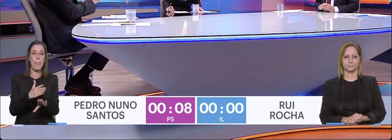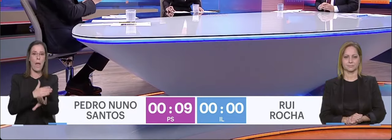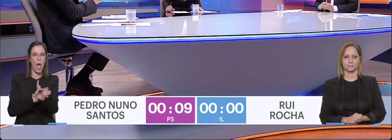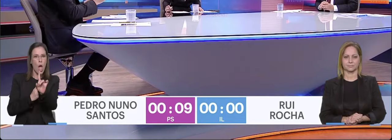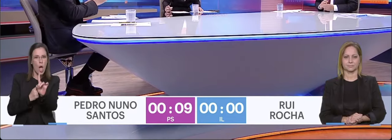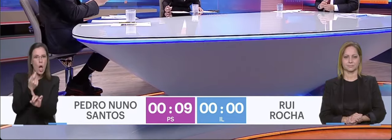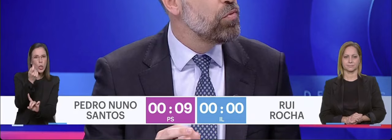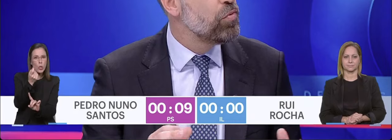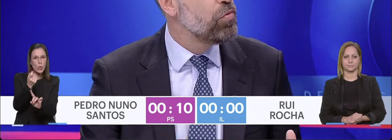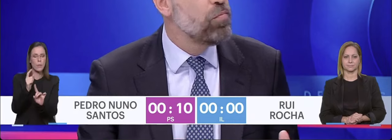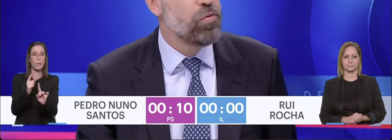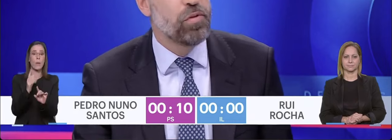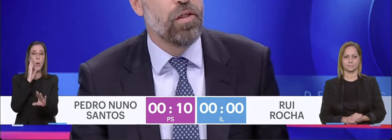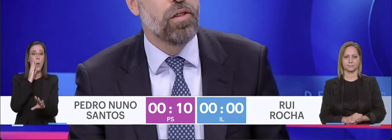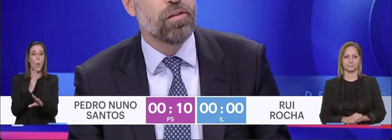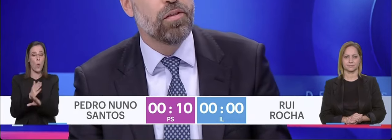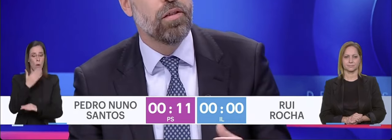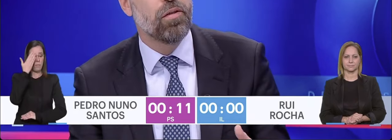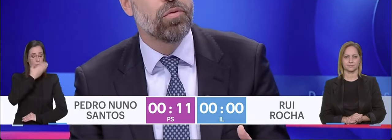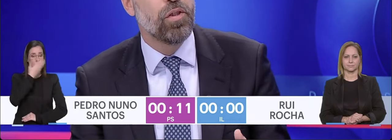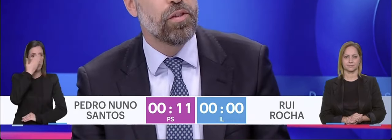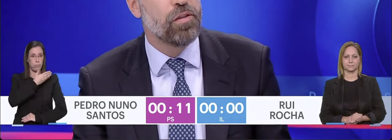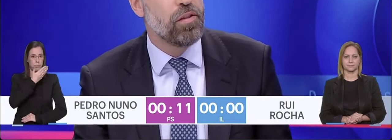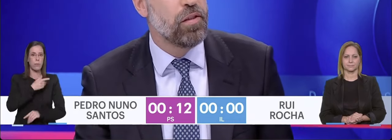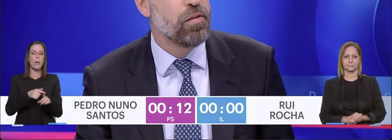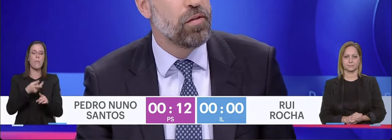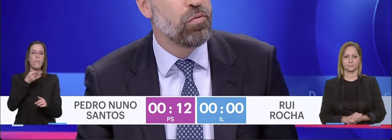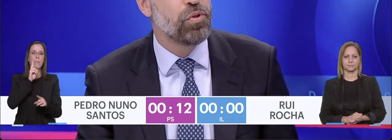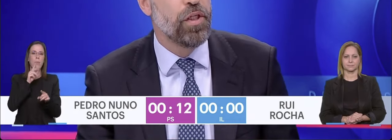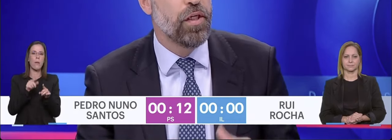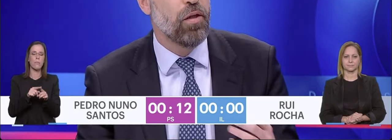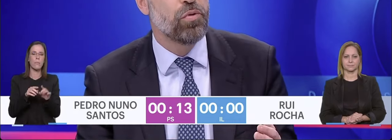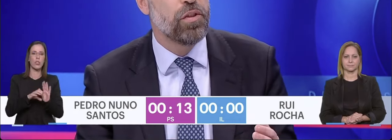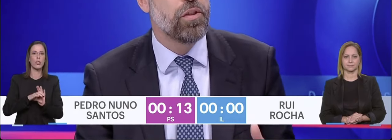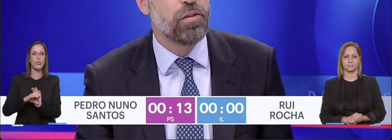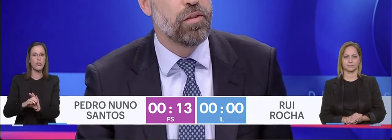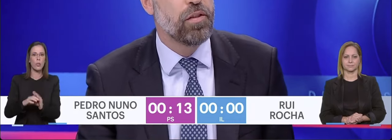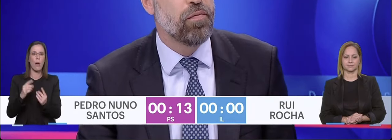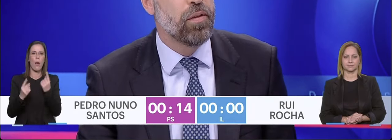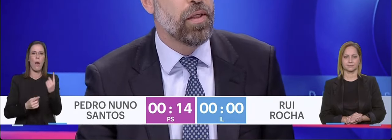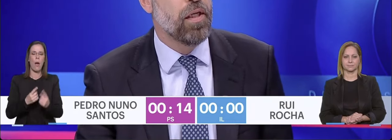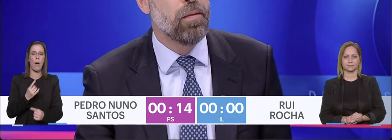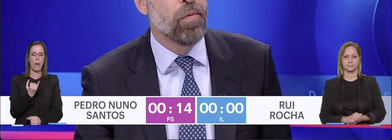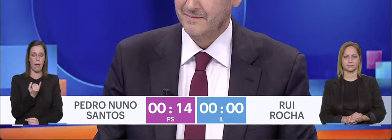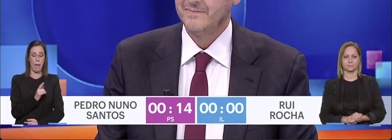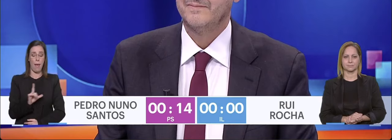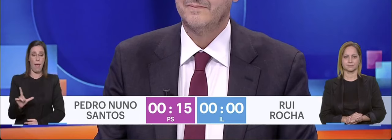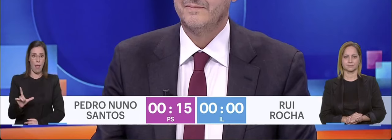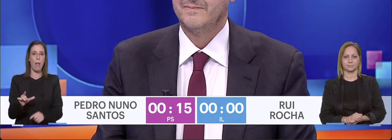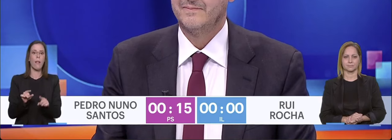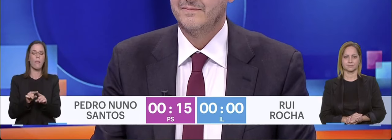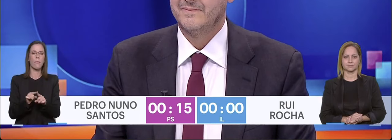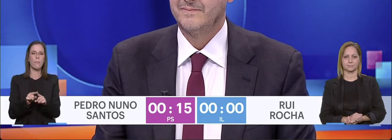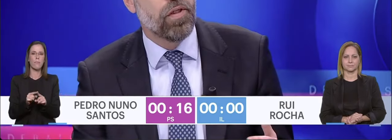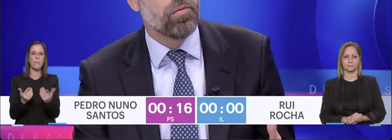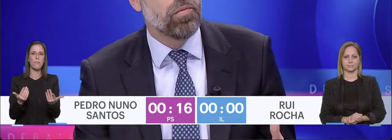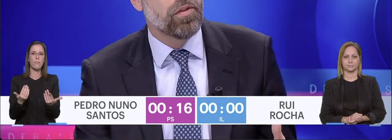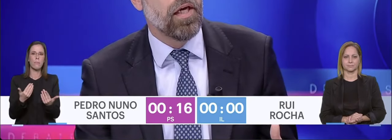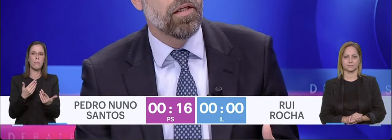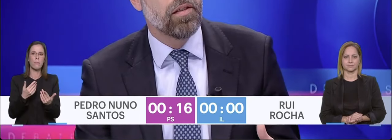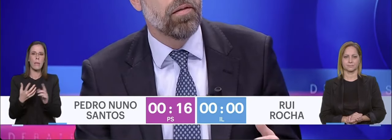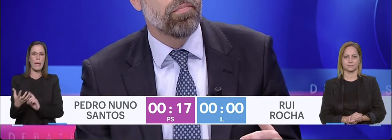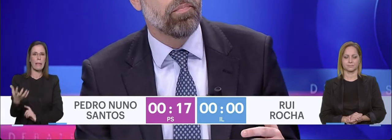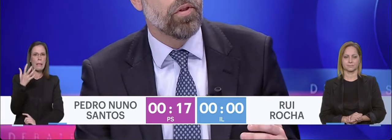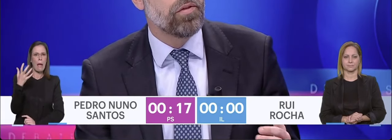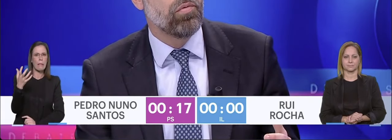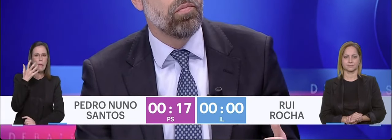antes um pequeno parêntese nos últimos dias alguns dirigentes da do cheg e alguns dirigentes da iniciativa Liberal tem feito um